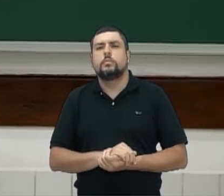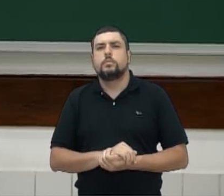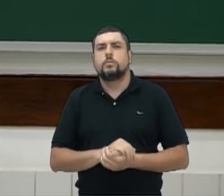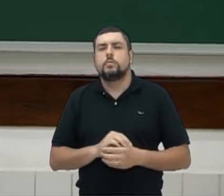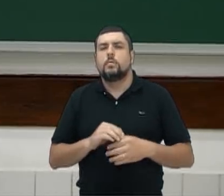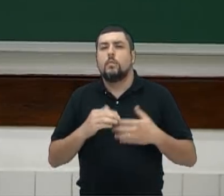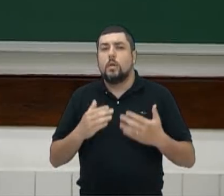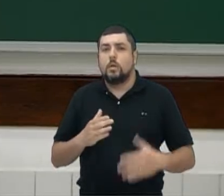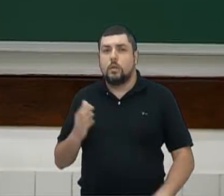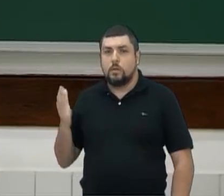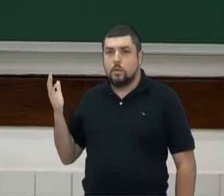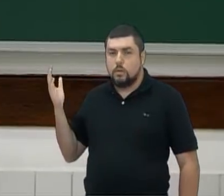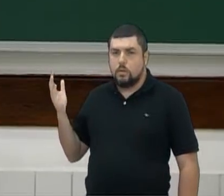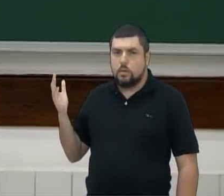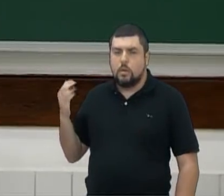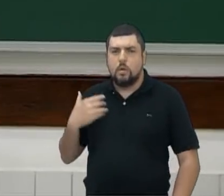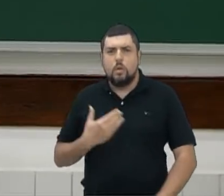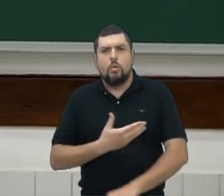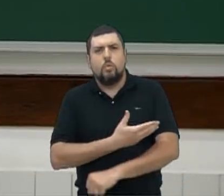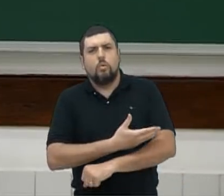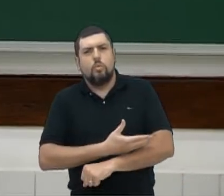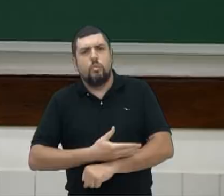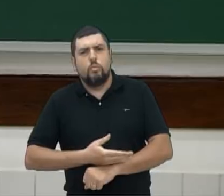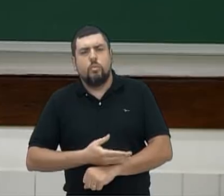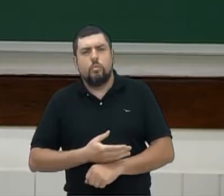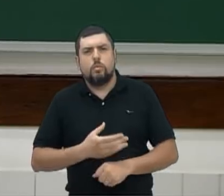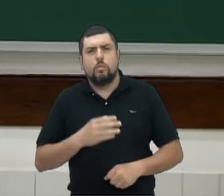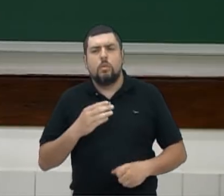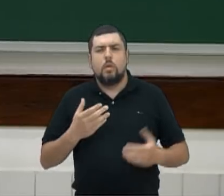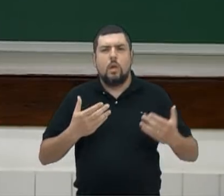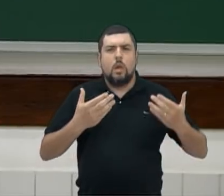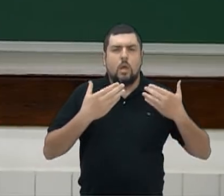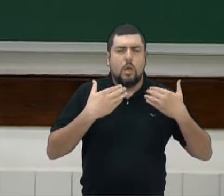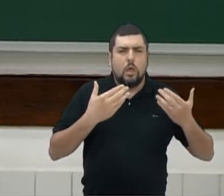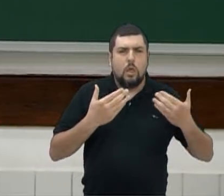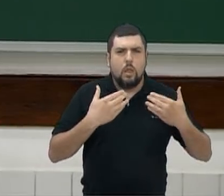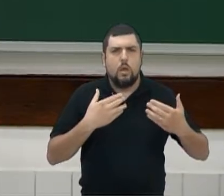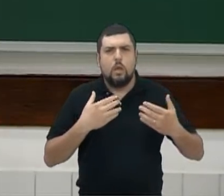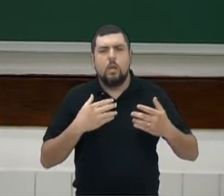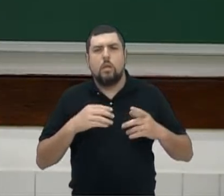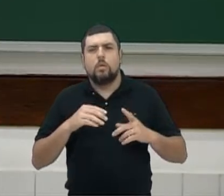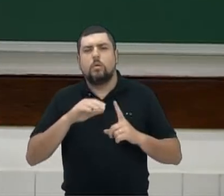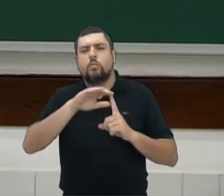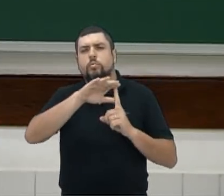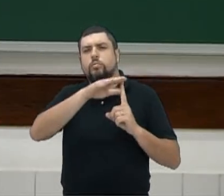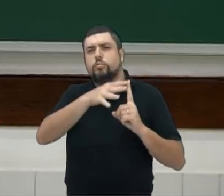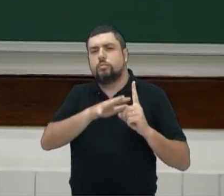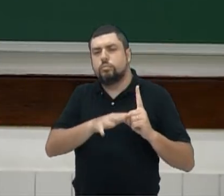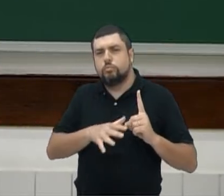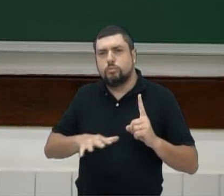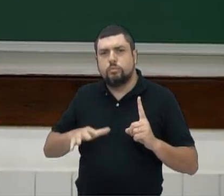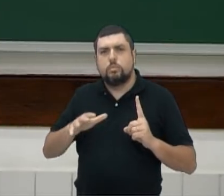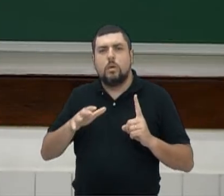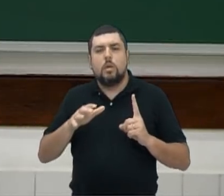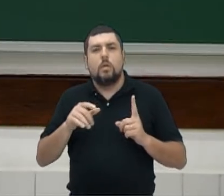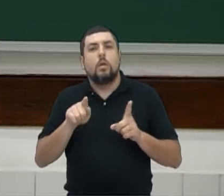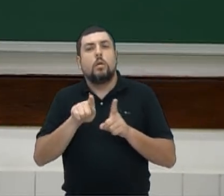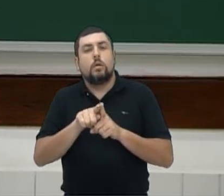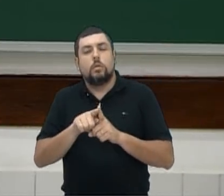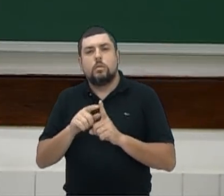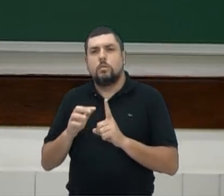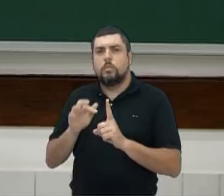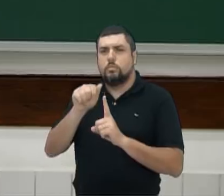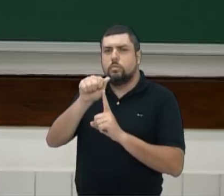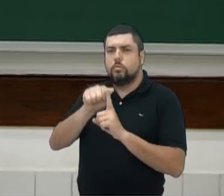4 estações do ano, verão, inverno, outono e primavera. E ela tem momentos do ano que as árvores elas perdem as